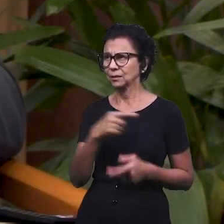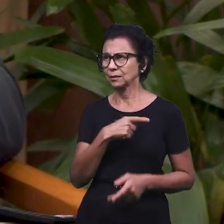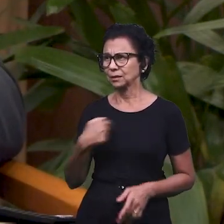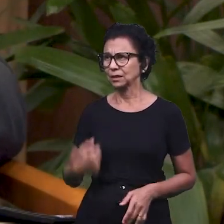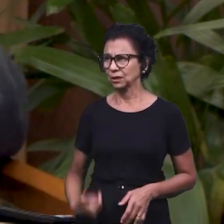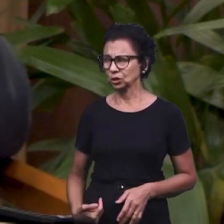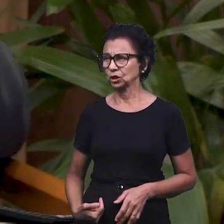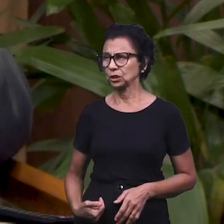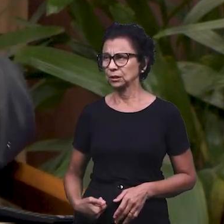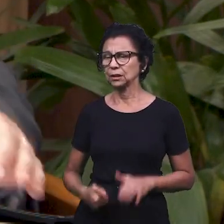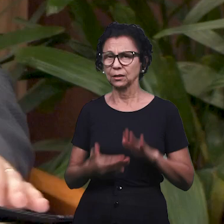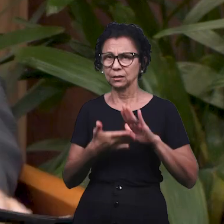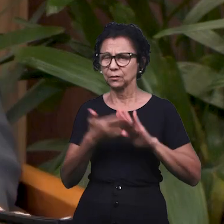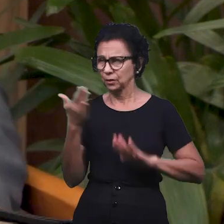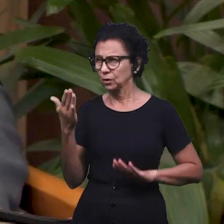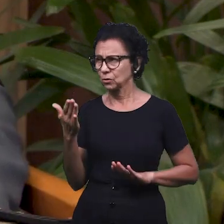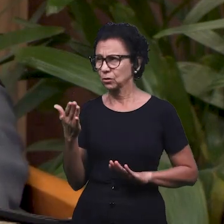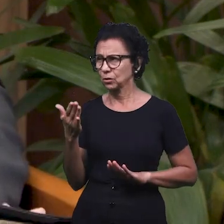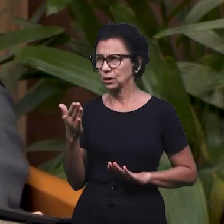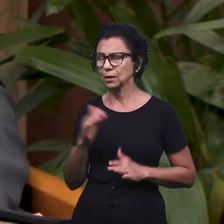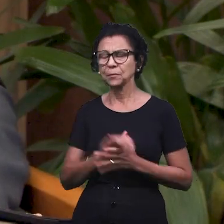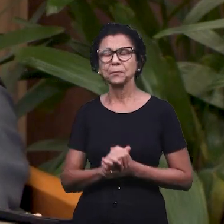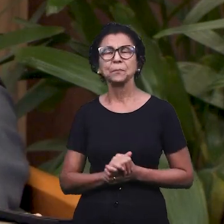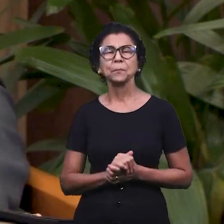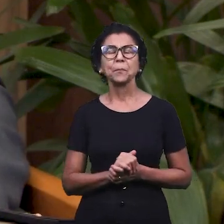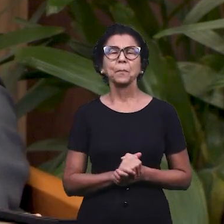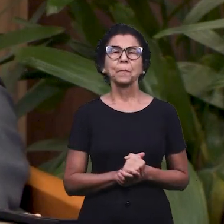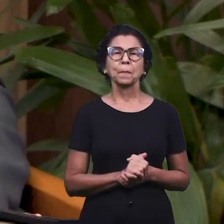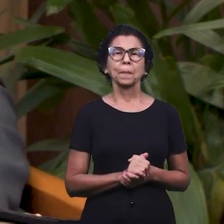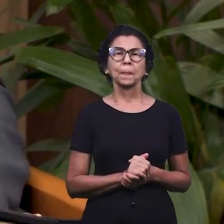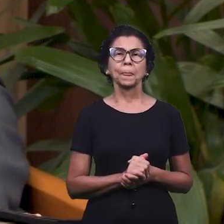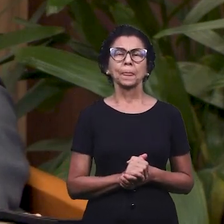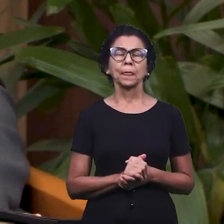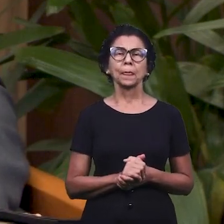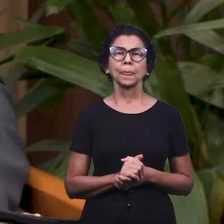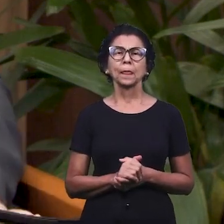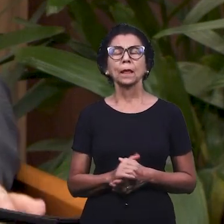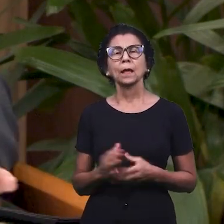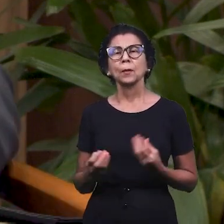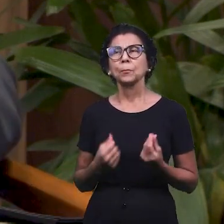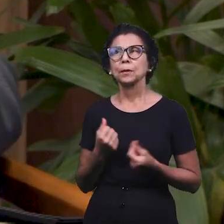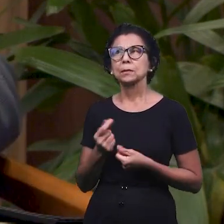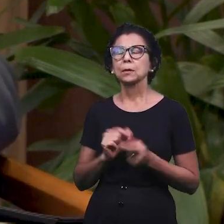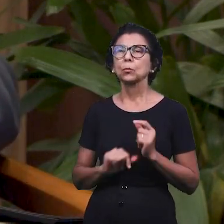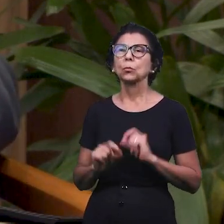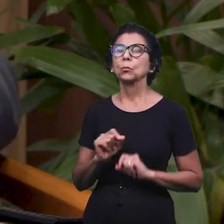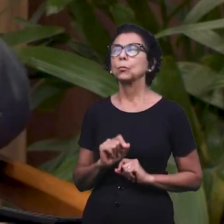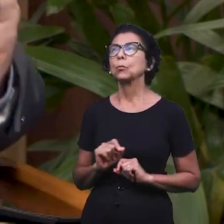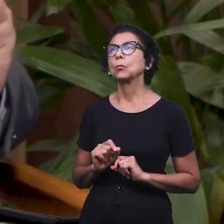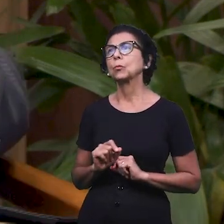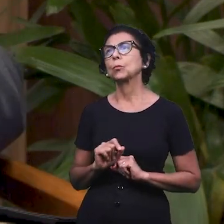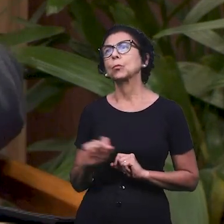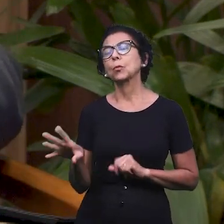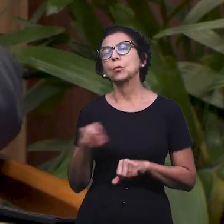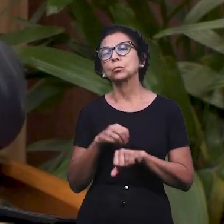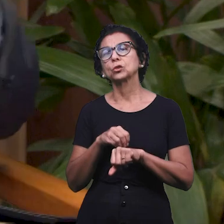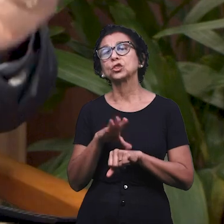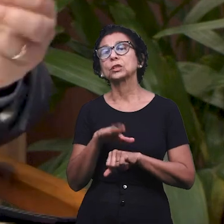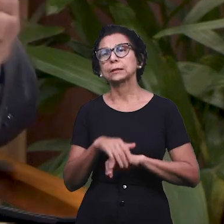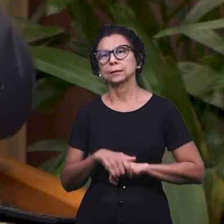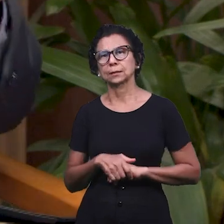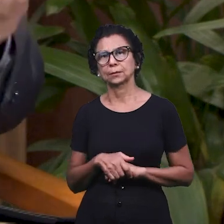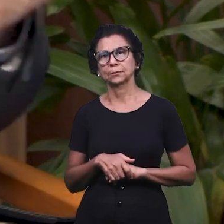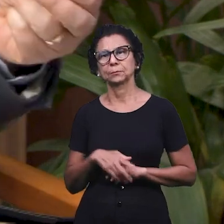né? Lidam com a China diariamente, mas o que você assim apontaria como